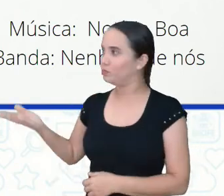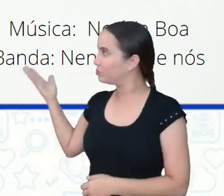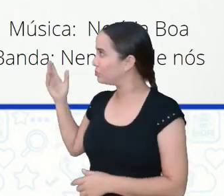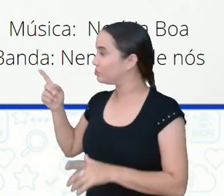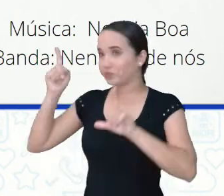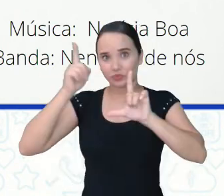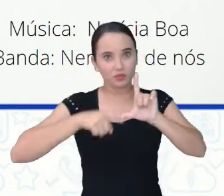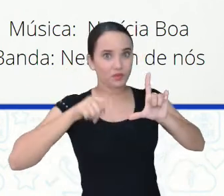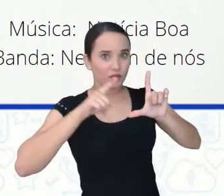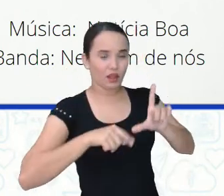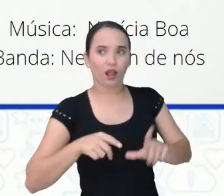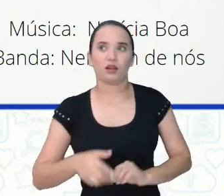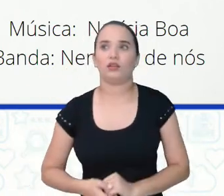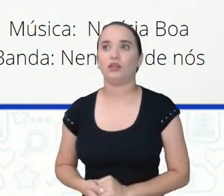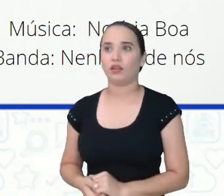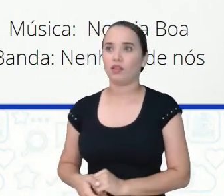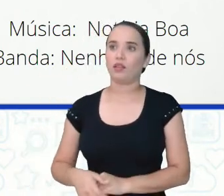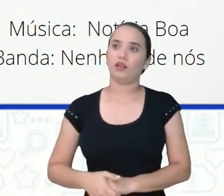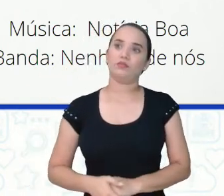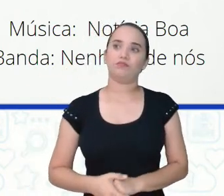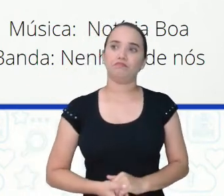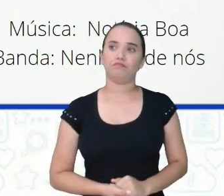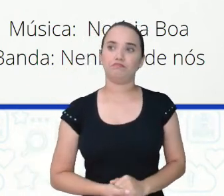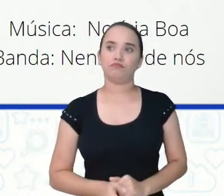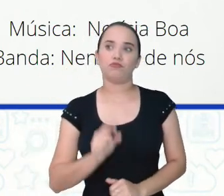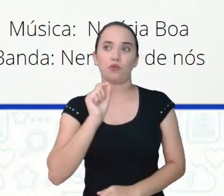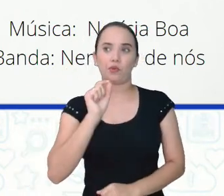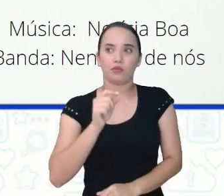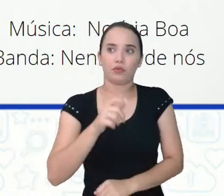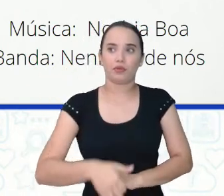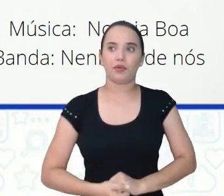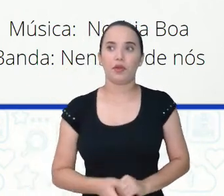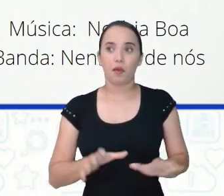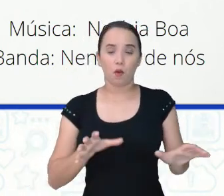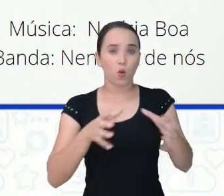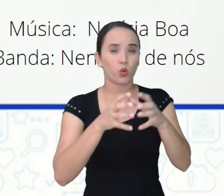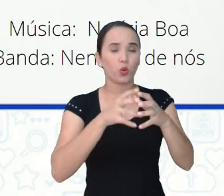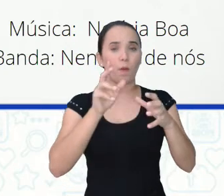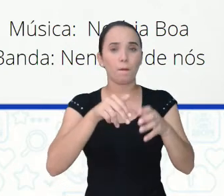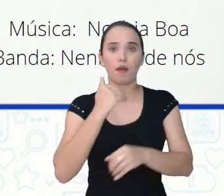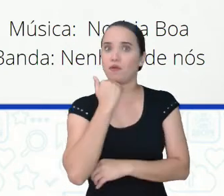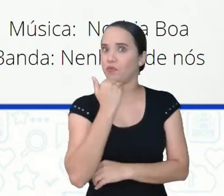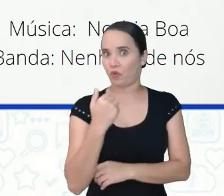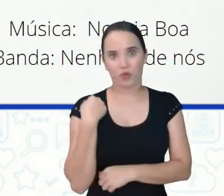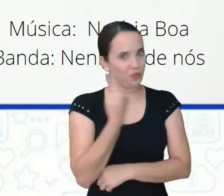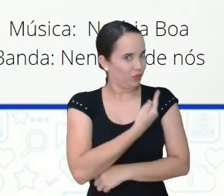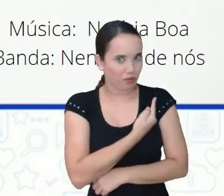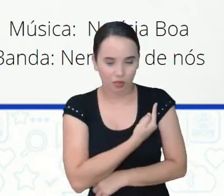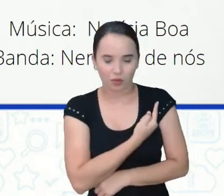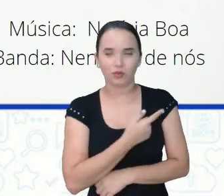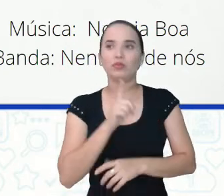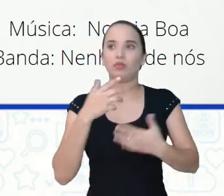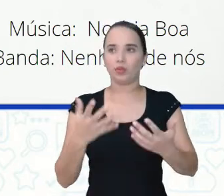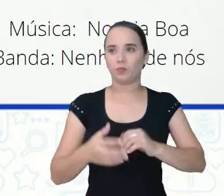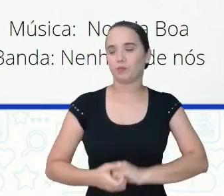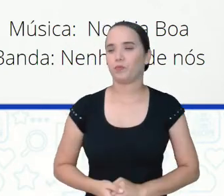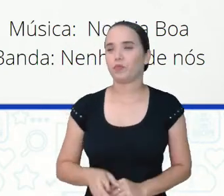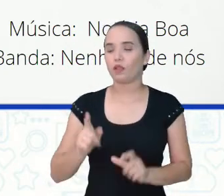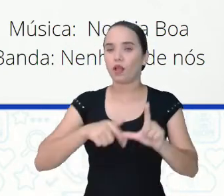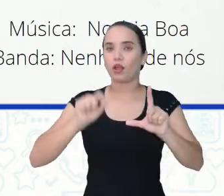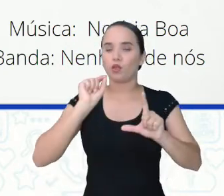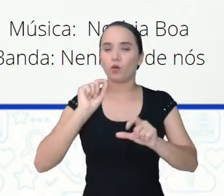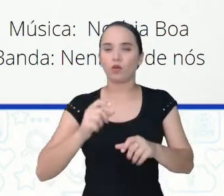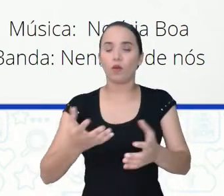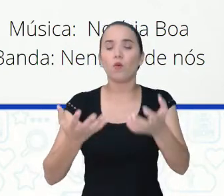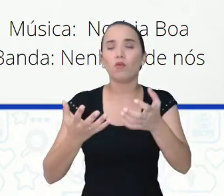Notícia Boa, banda Nenhum de Nós, que diz assim: eu queria que alguém me dissesse alguma coisa que eu ainda não sei, que alguma coisa